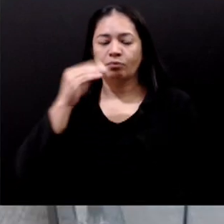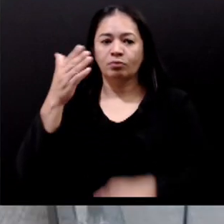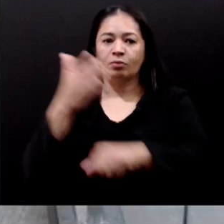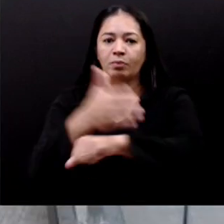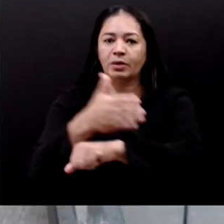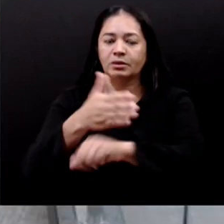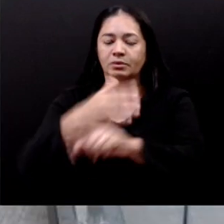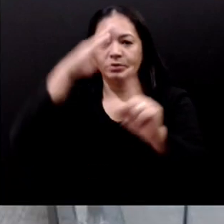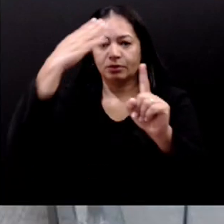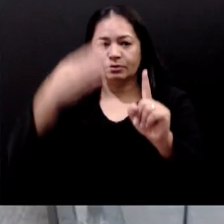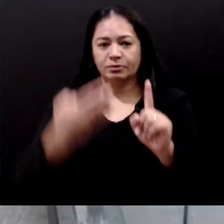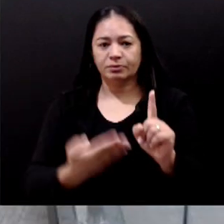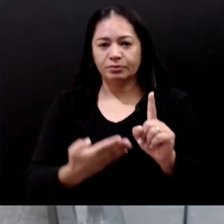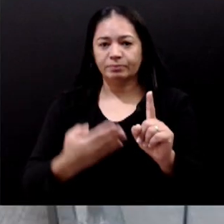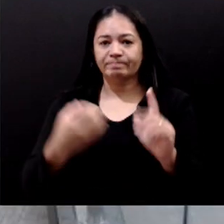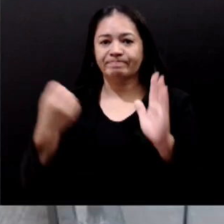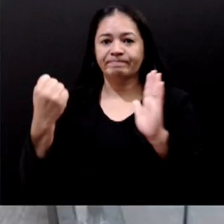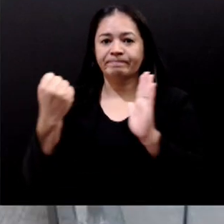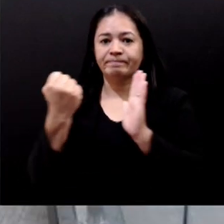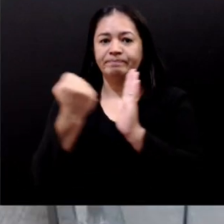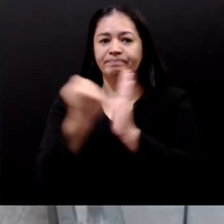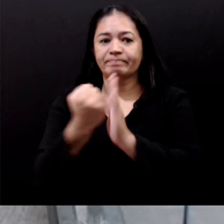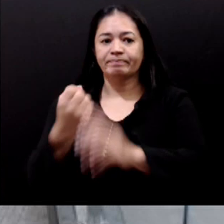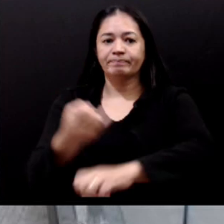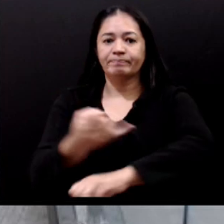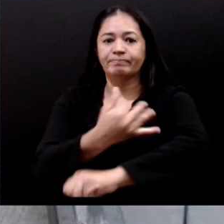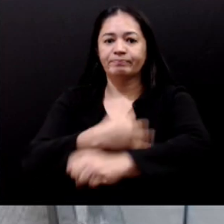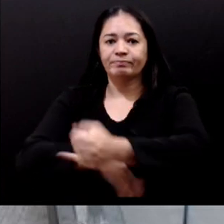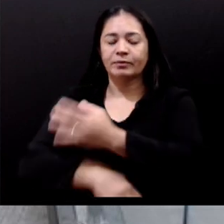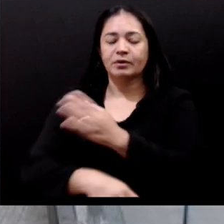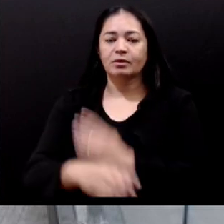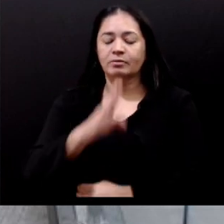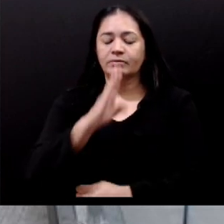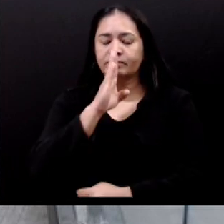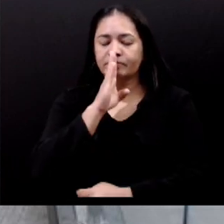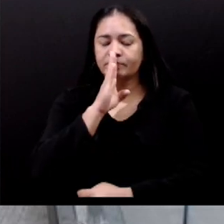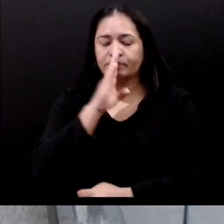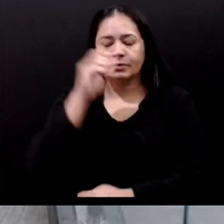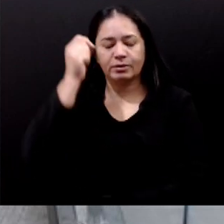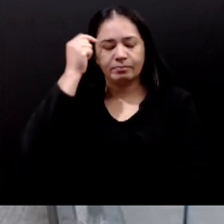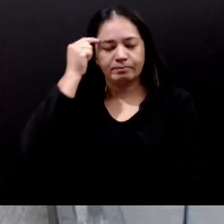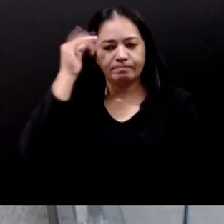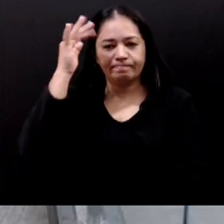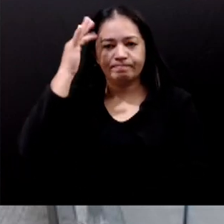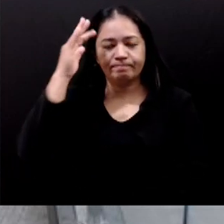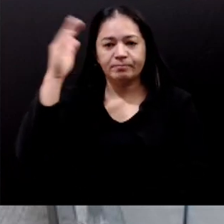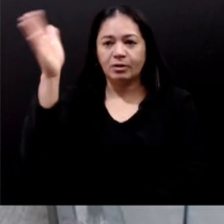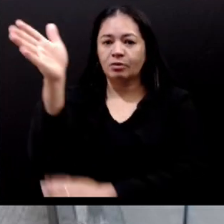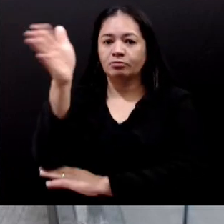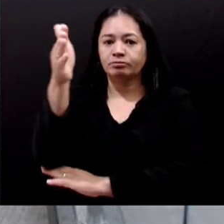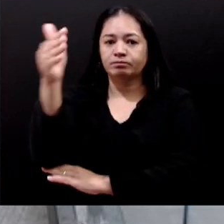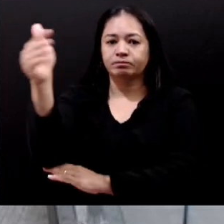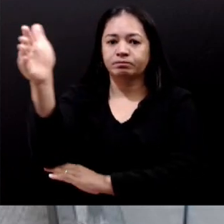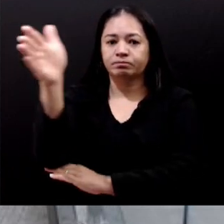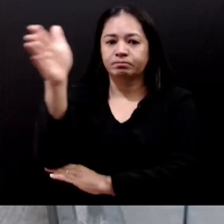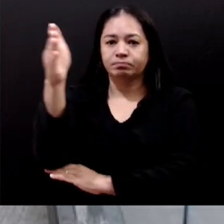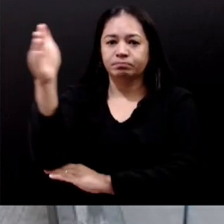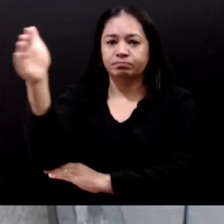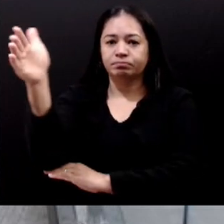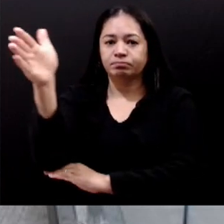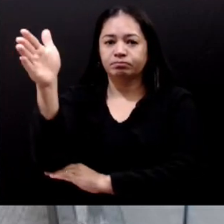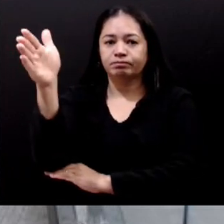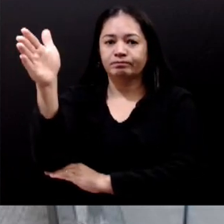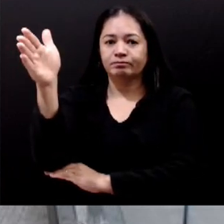foi marcada por emoção, silêncio e reflexão. As bandeiras da sede do Legislativo estão a meio